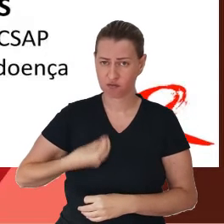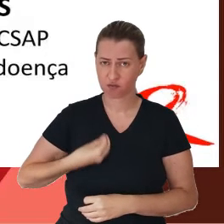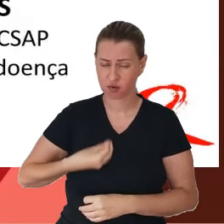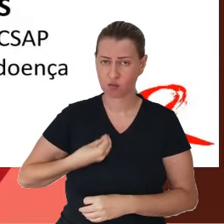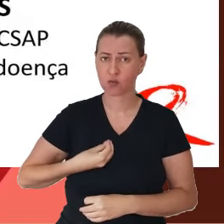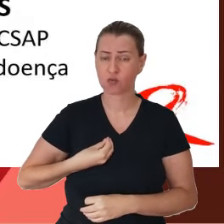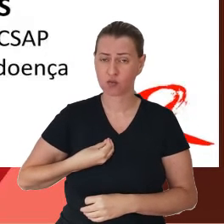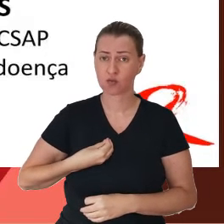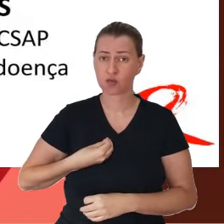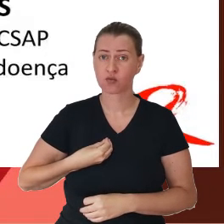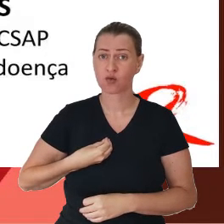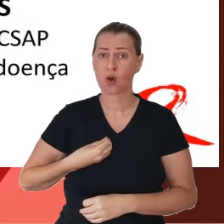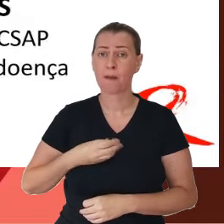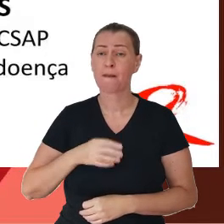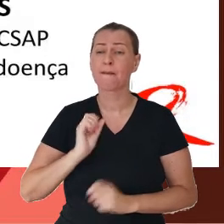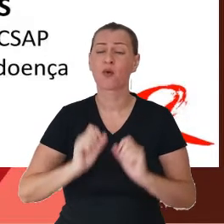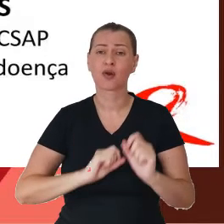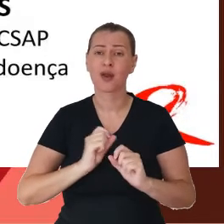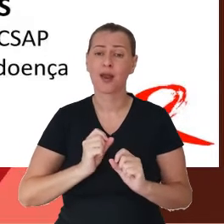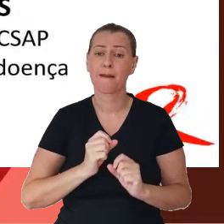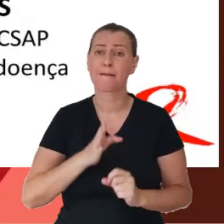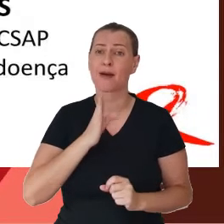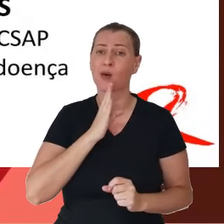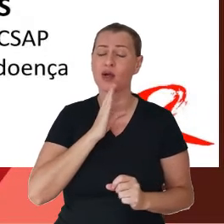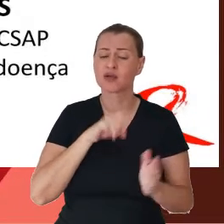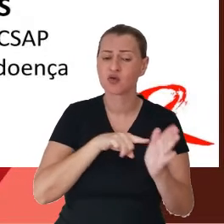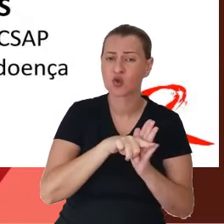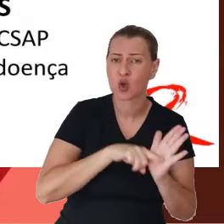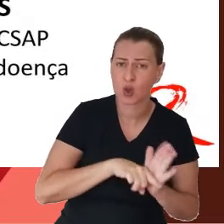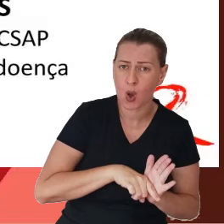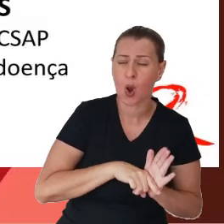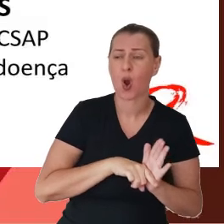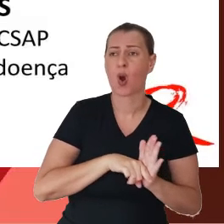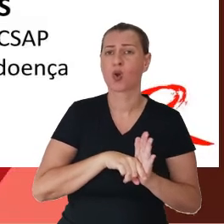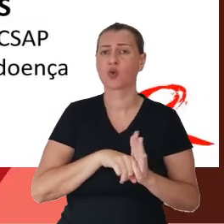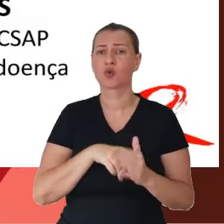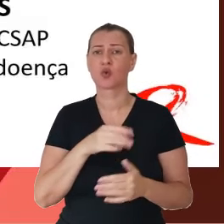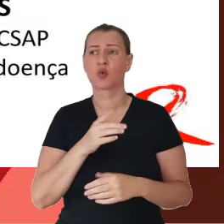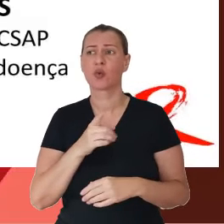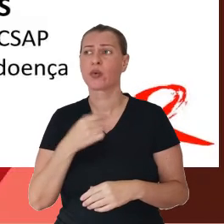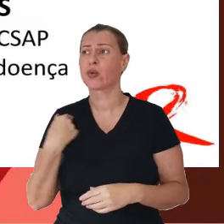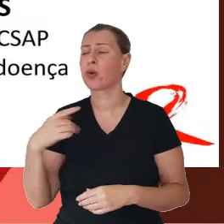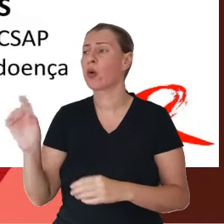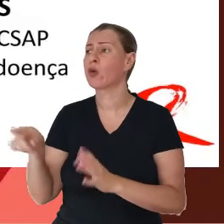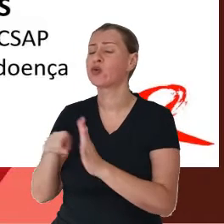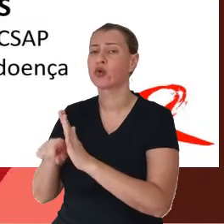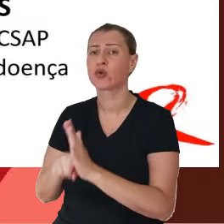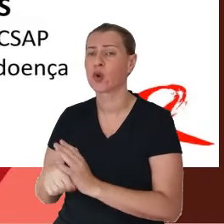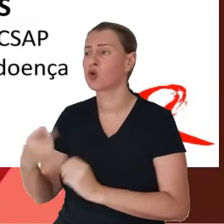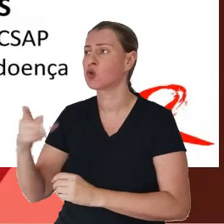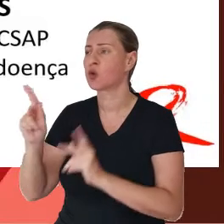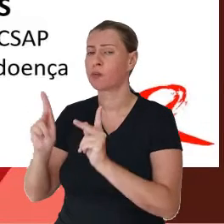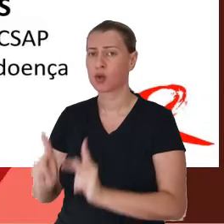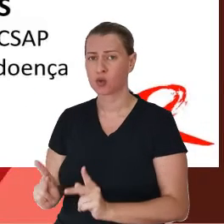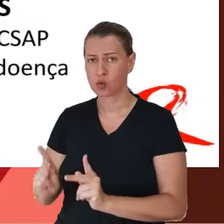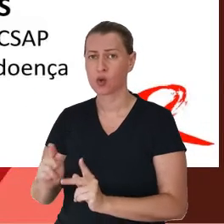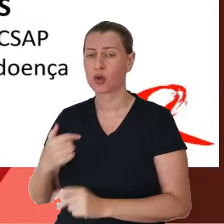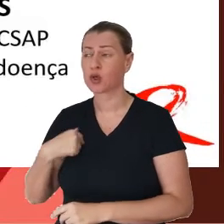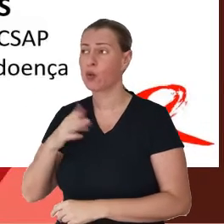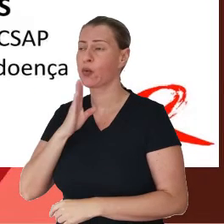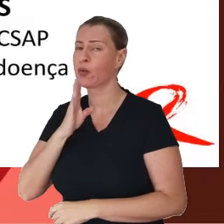lidar ou com o diagnóstico, ou com o meu diagnóstico, ou com o diagnóstico de algum conhecido, ou ainda para a gente estar